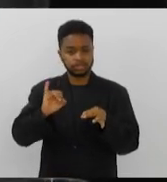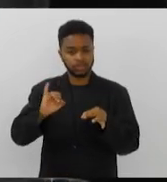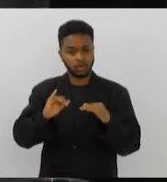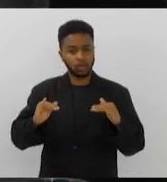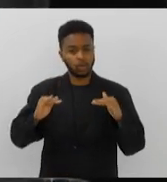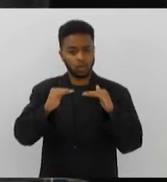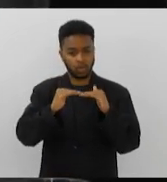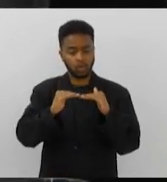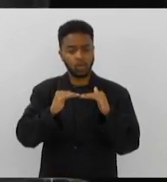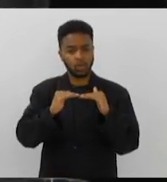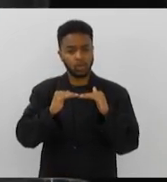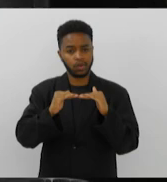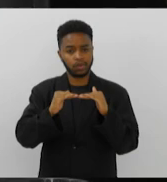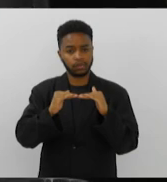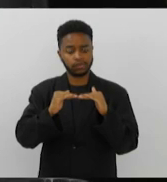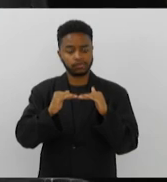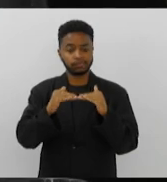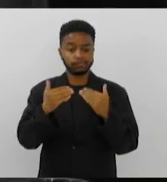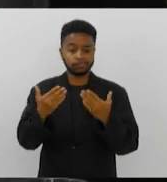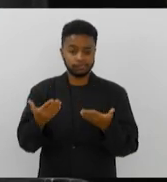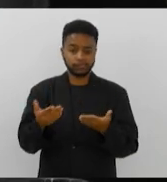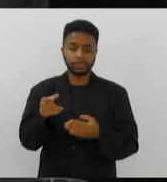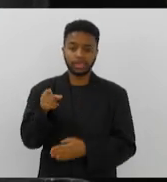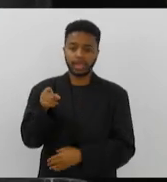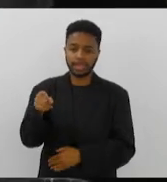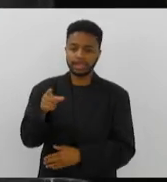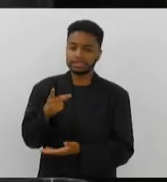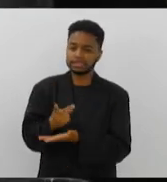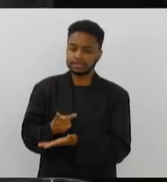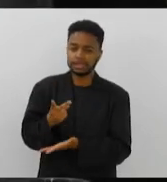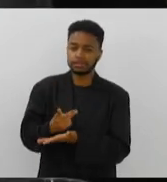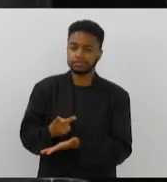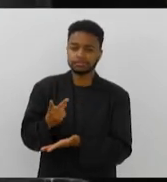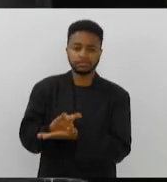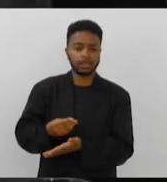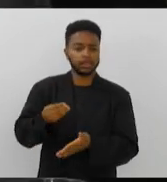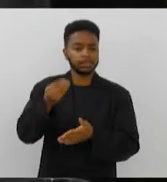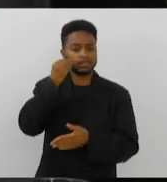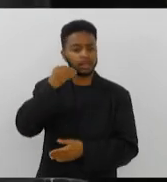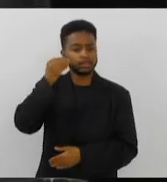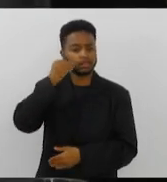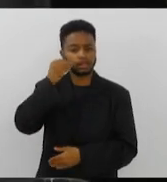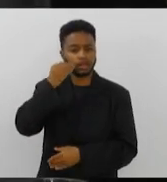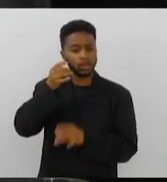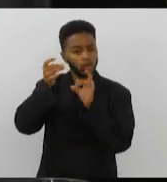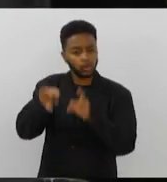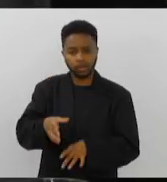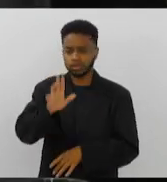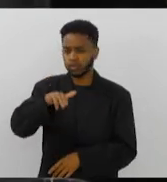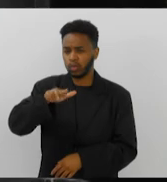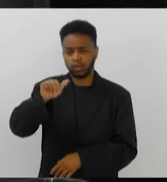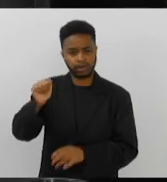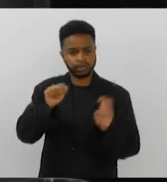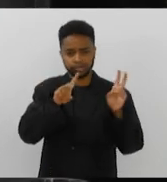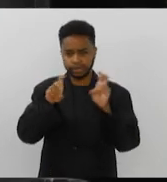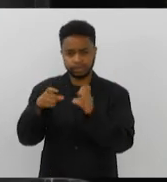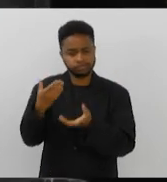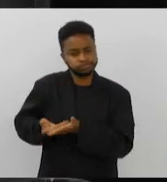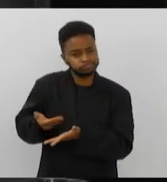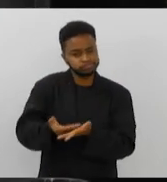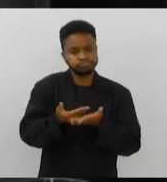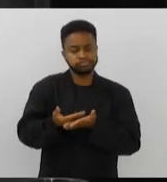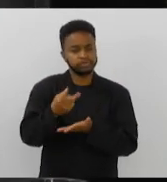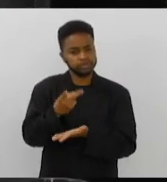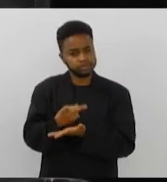eh ele ele fica lá num não não larga um único minuto o assunto e e